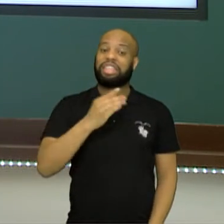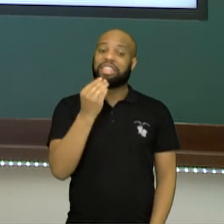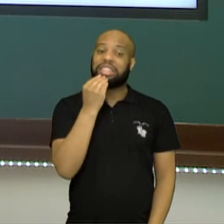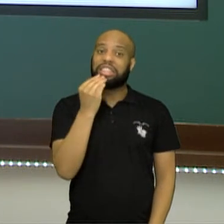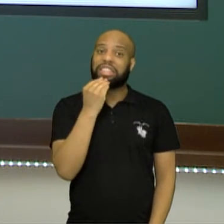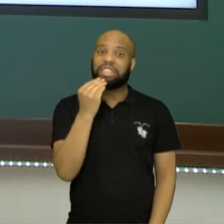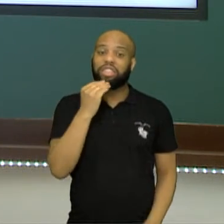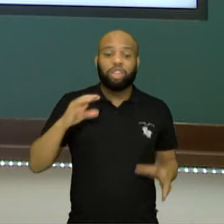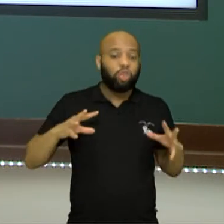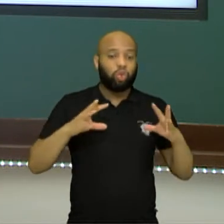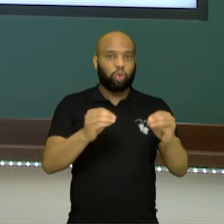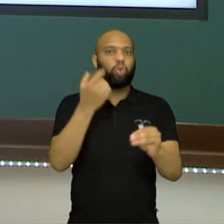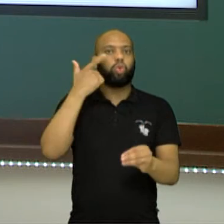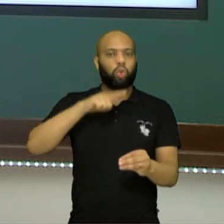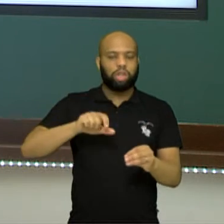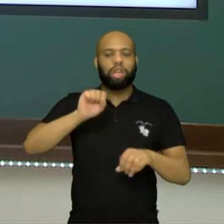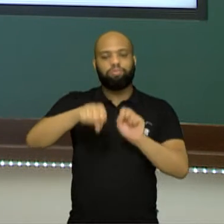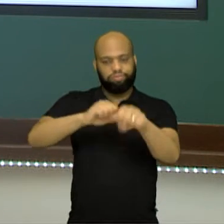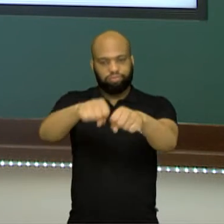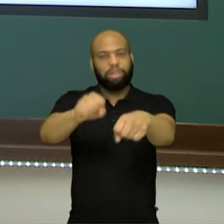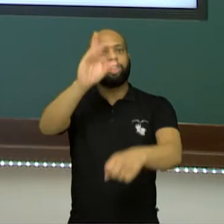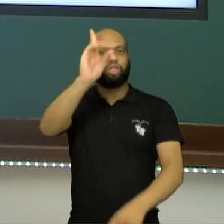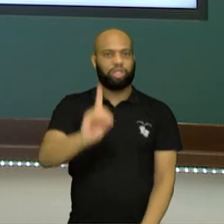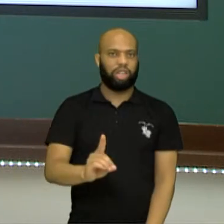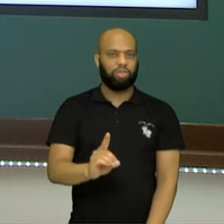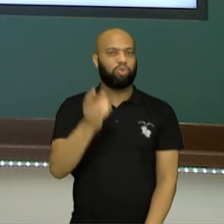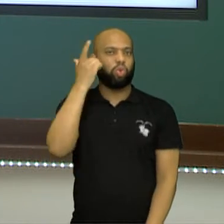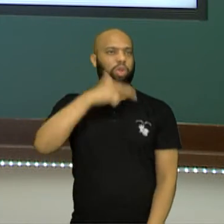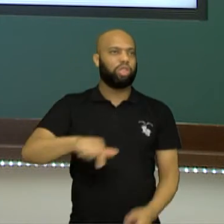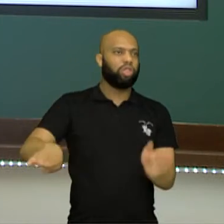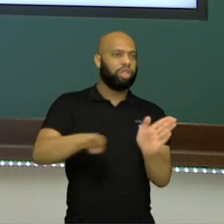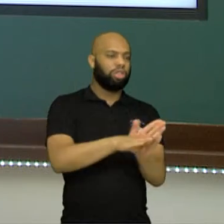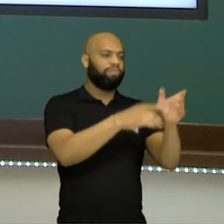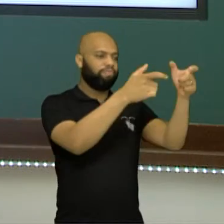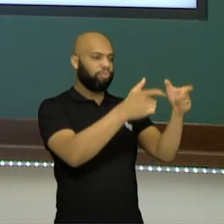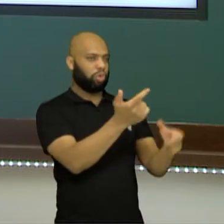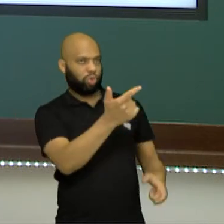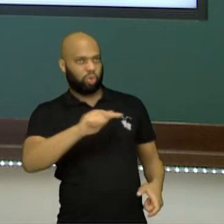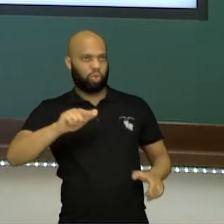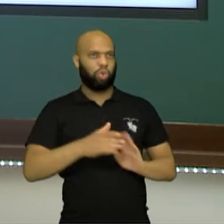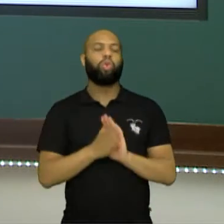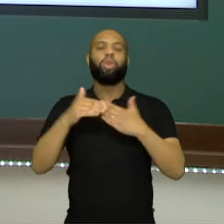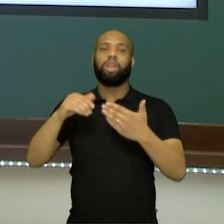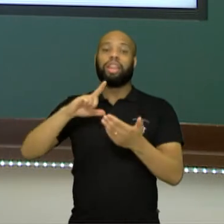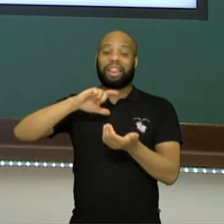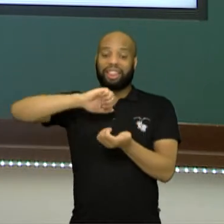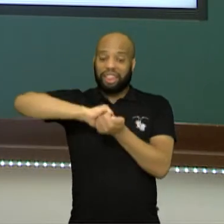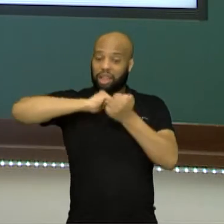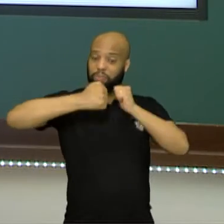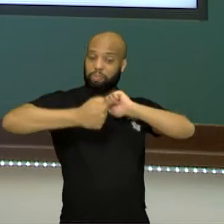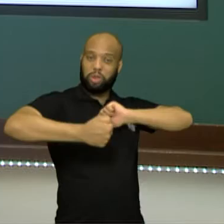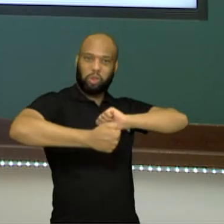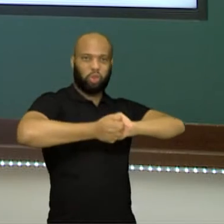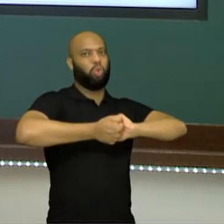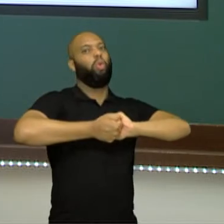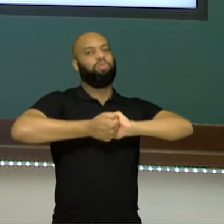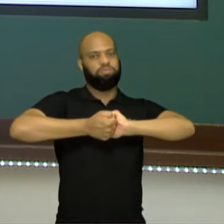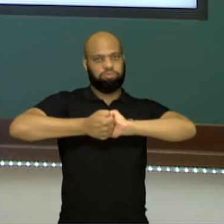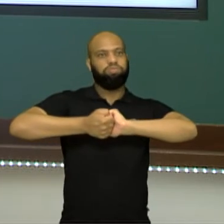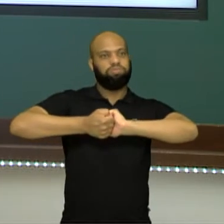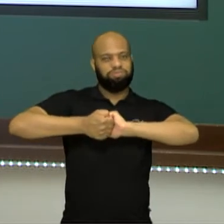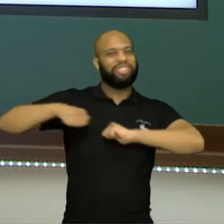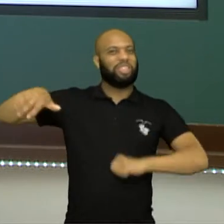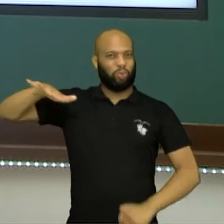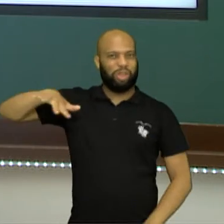se locomoverem, o direito, e, portanto, de chegar a um outro ponto. Então, adaptou-se à situação